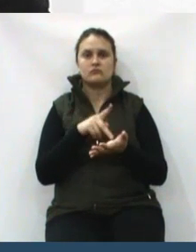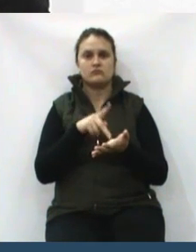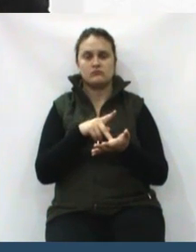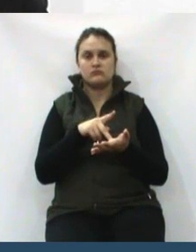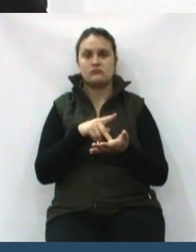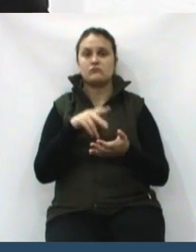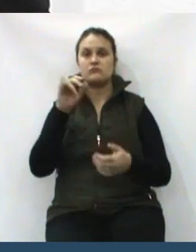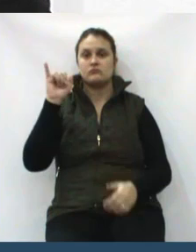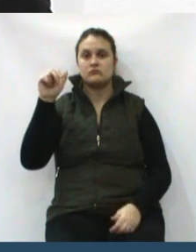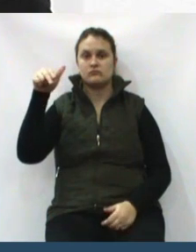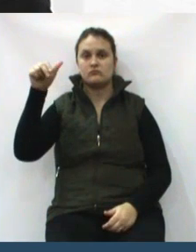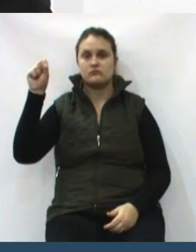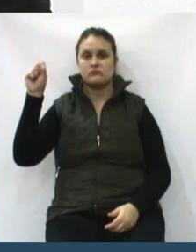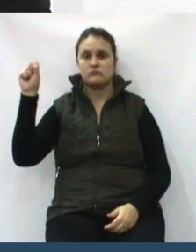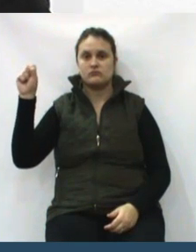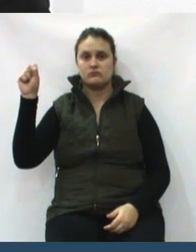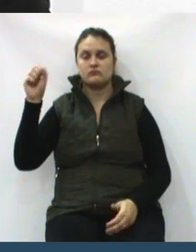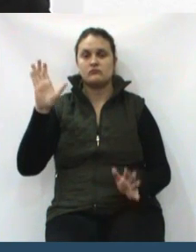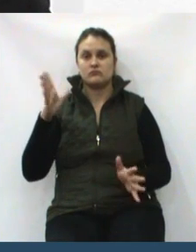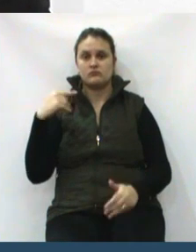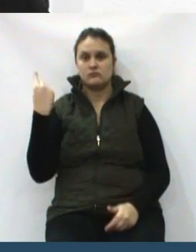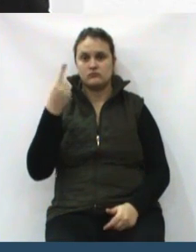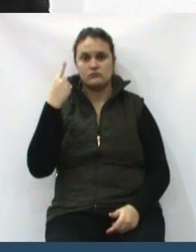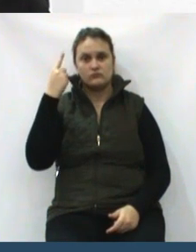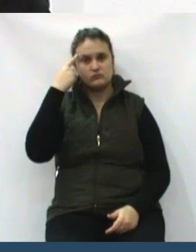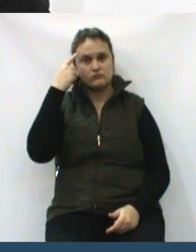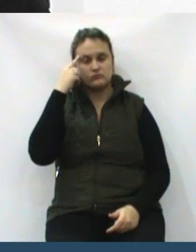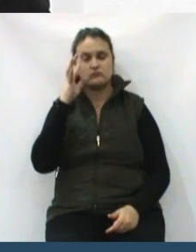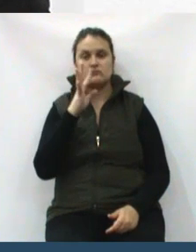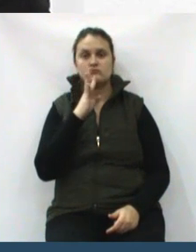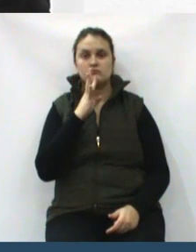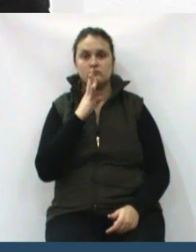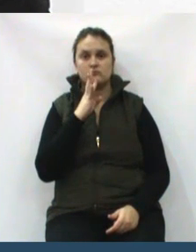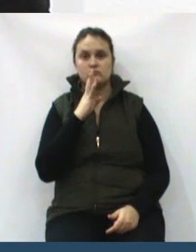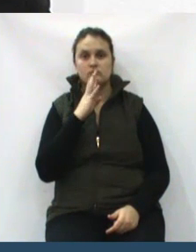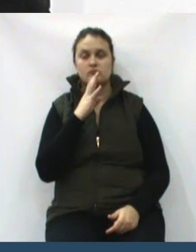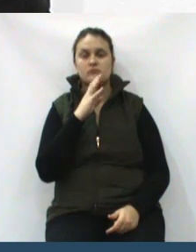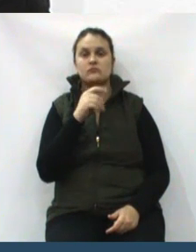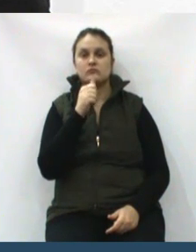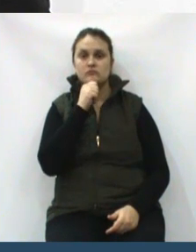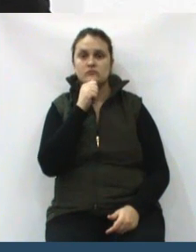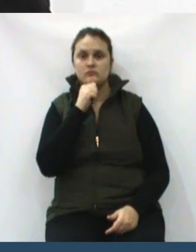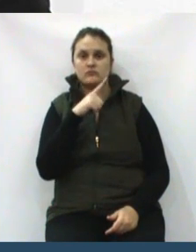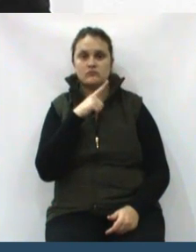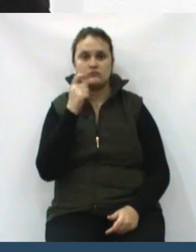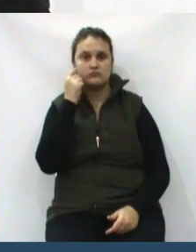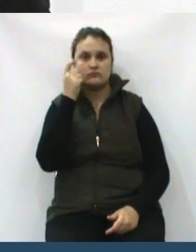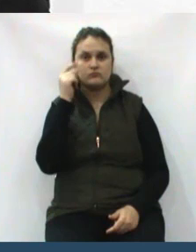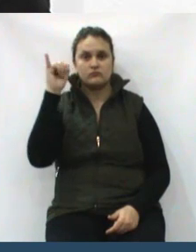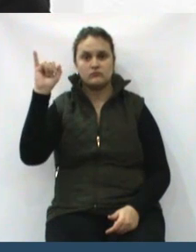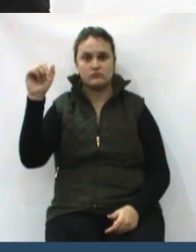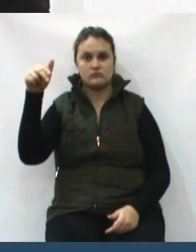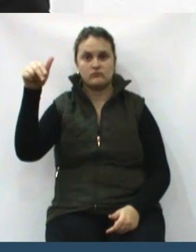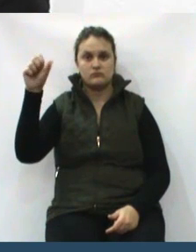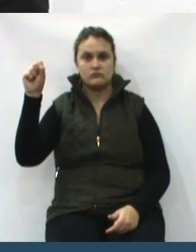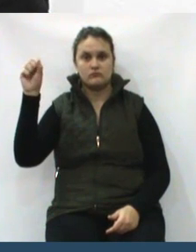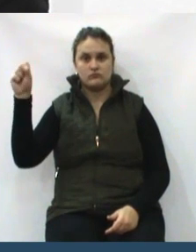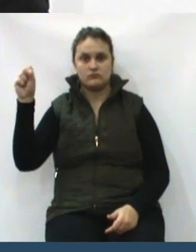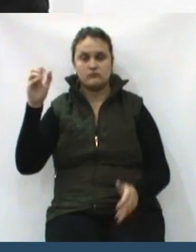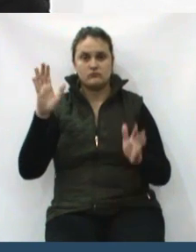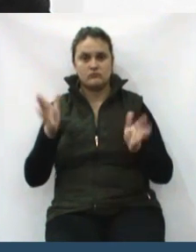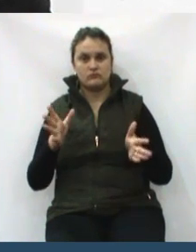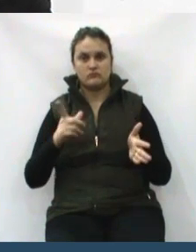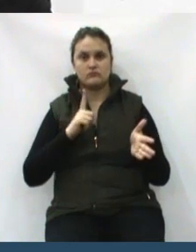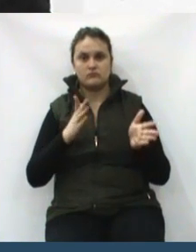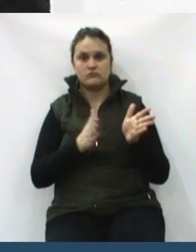O INSS, para vocês terem uma ideia, ainda é superavitário. O INSS, hoje, cobra